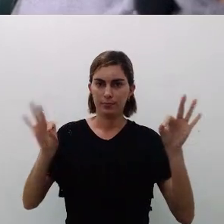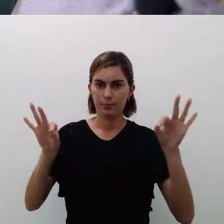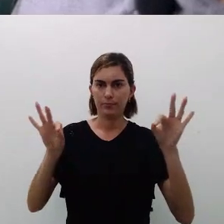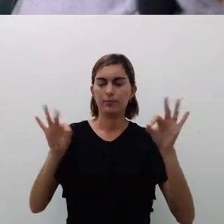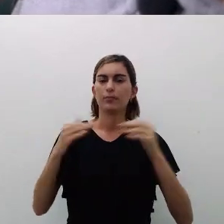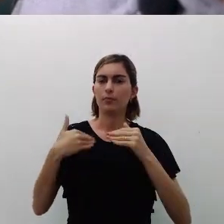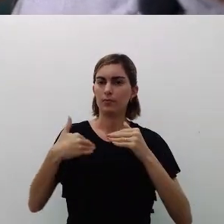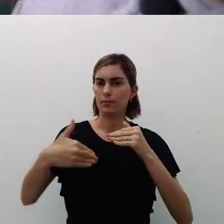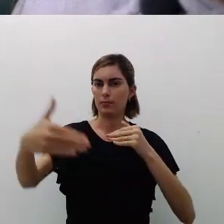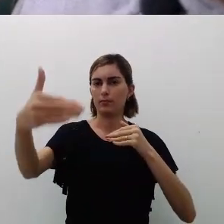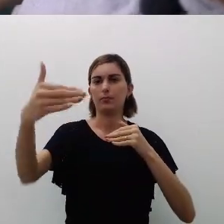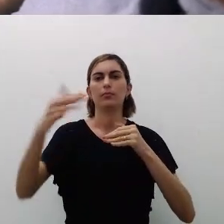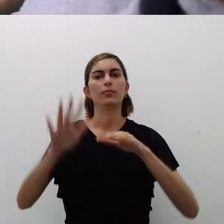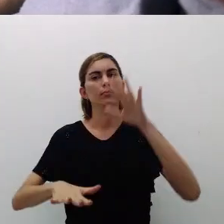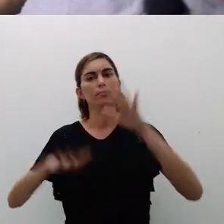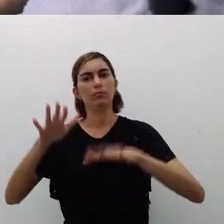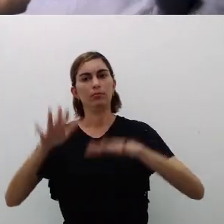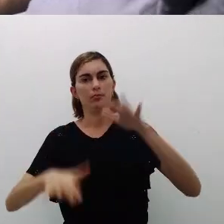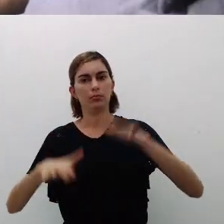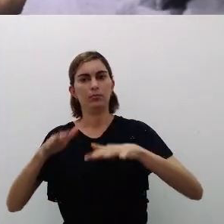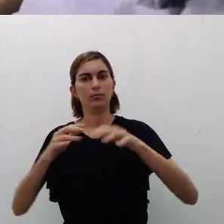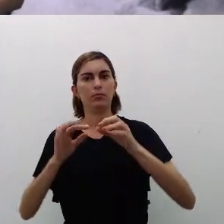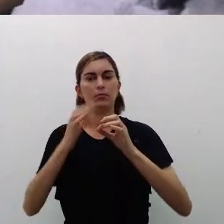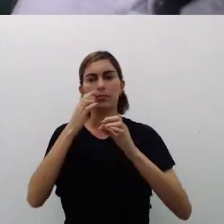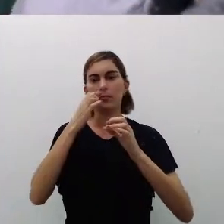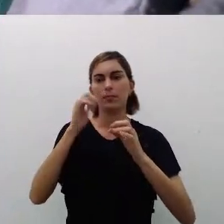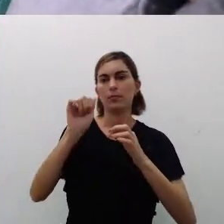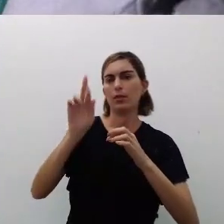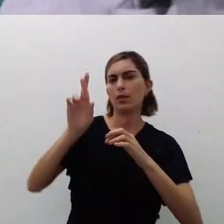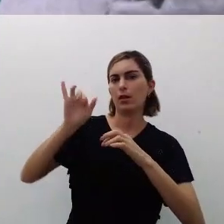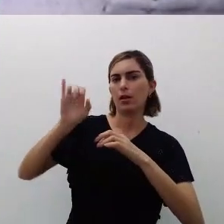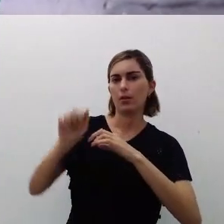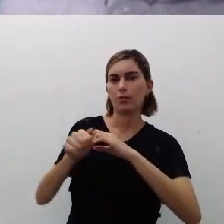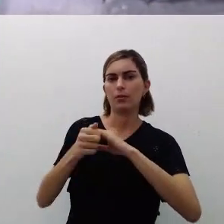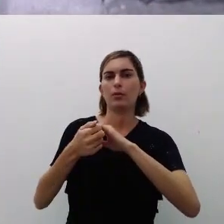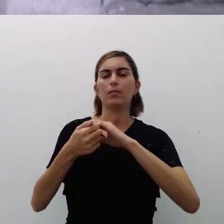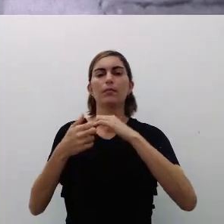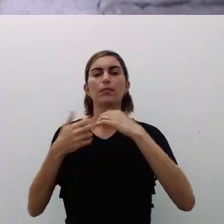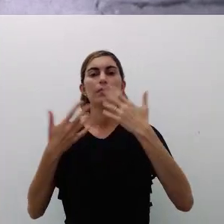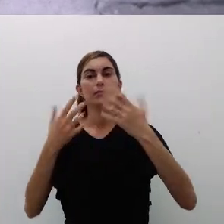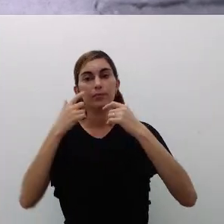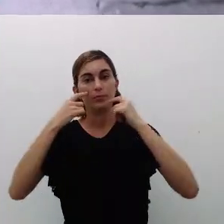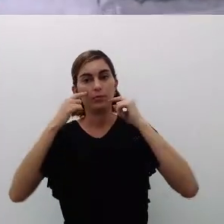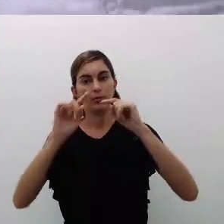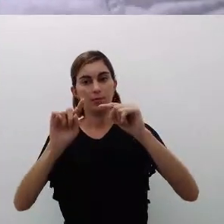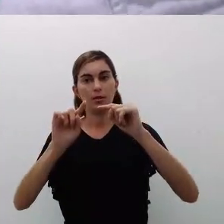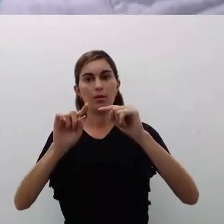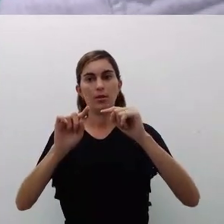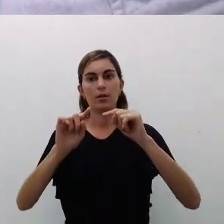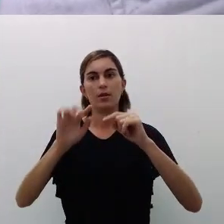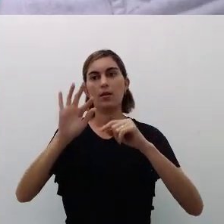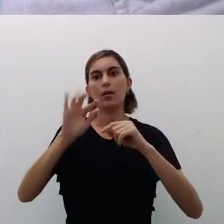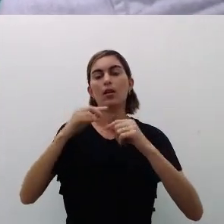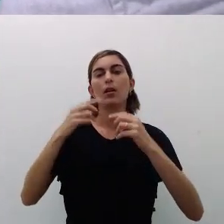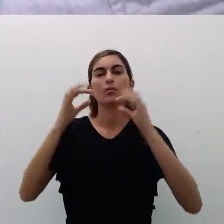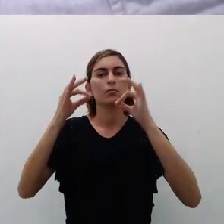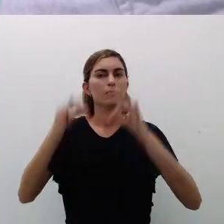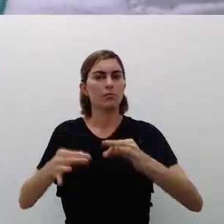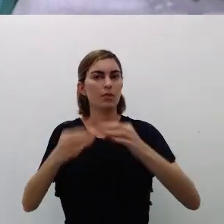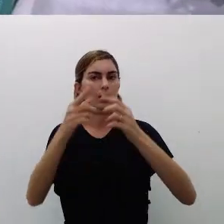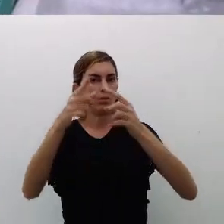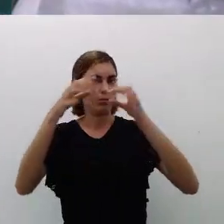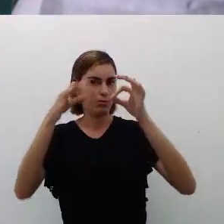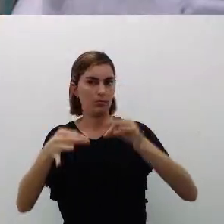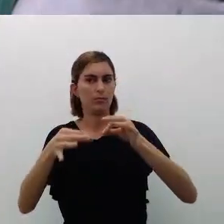talvez uma proporção mais áurea. Ó, a viga deu certo aqui nesse ponto,